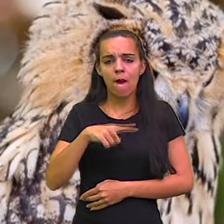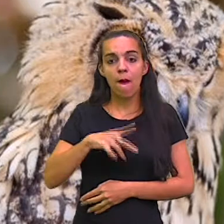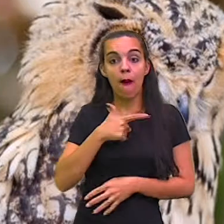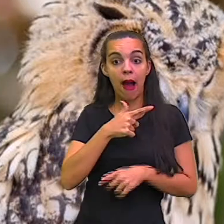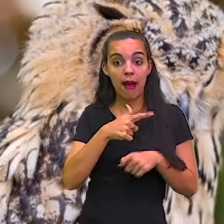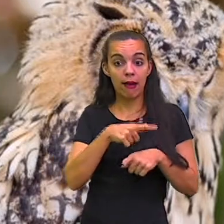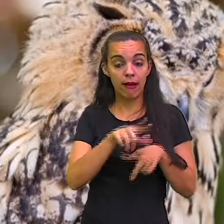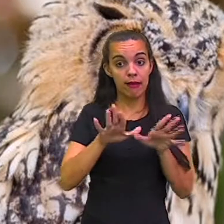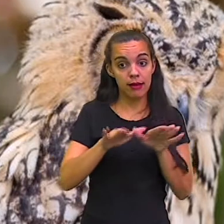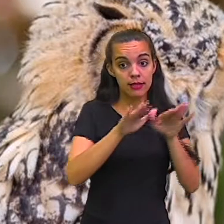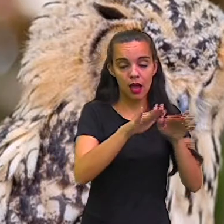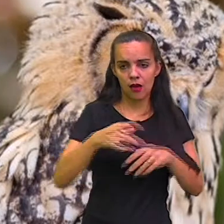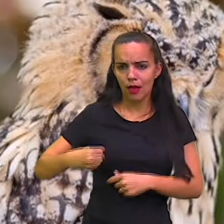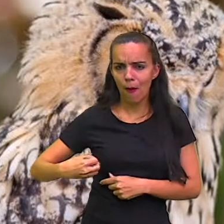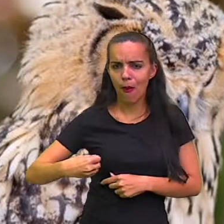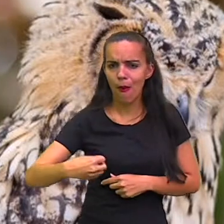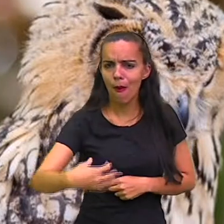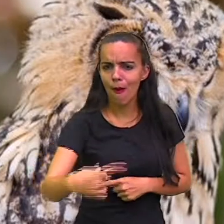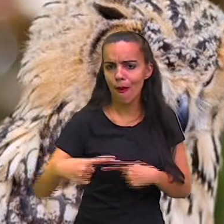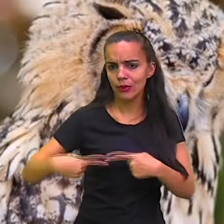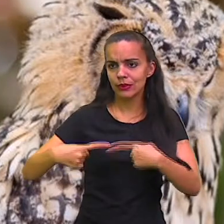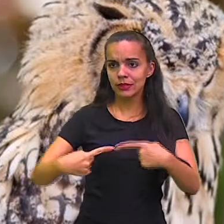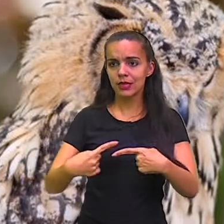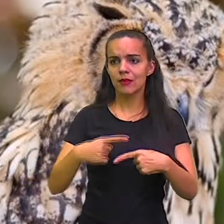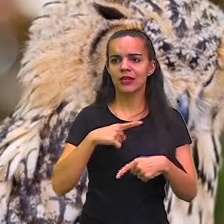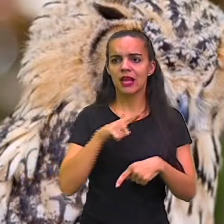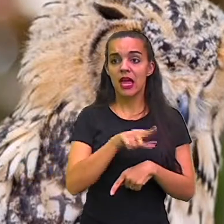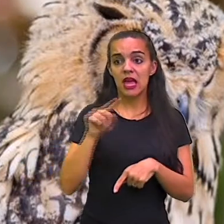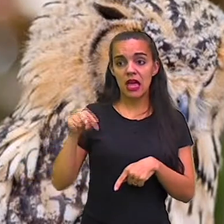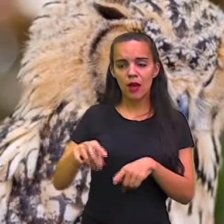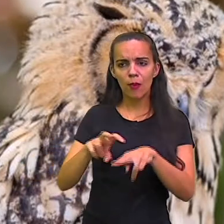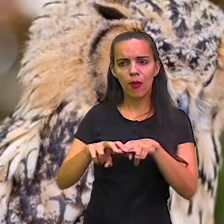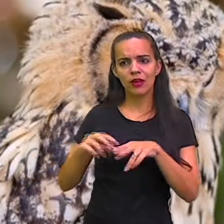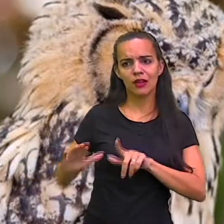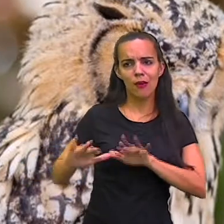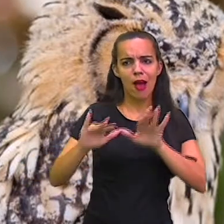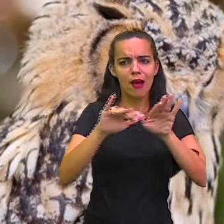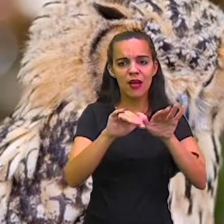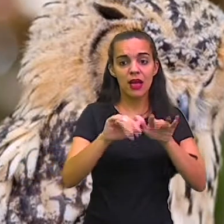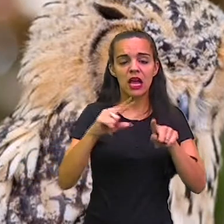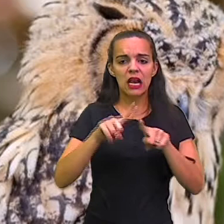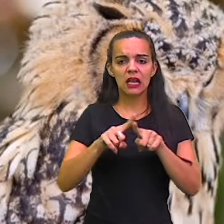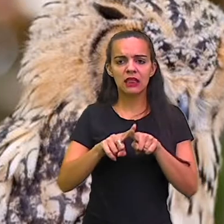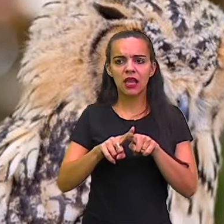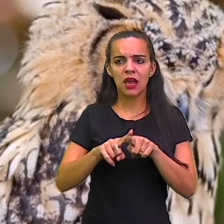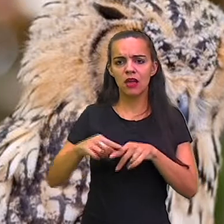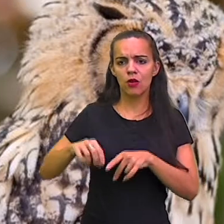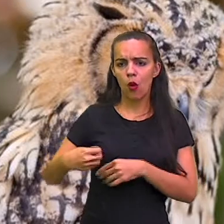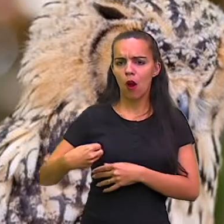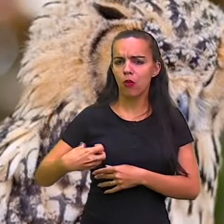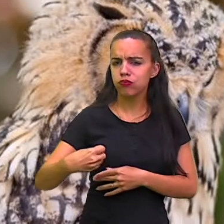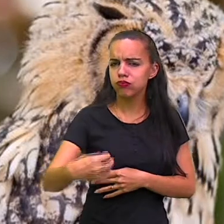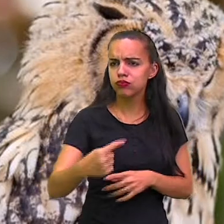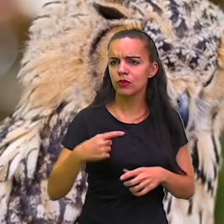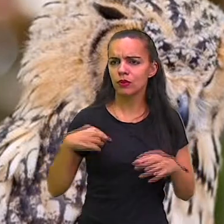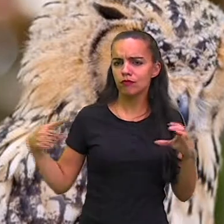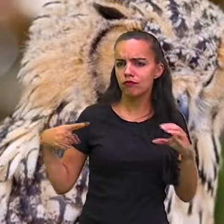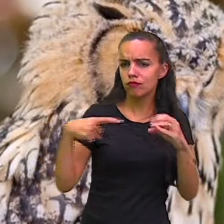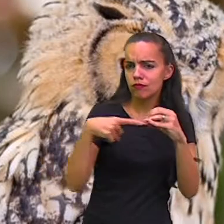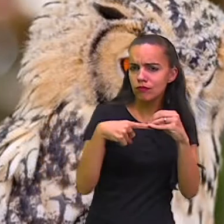reproduzem por meio de óculos quem não sabe a fertilização ela é interna